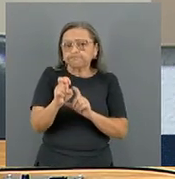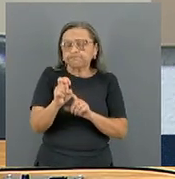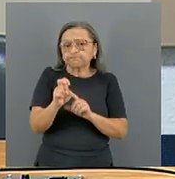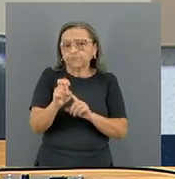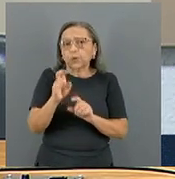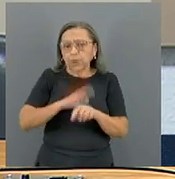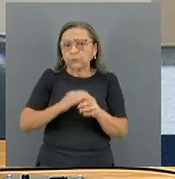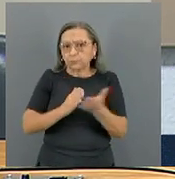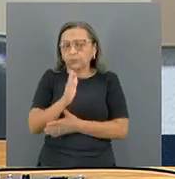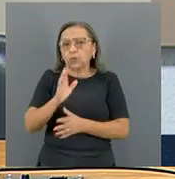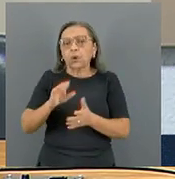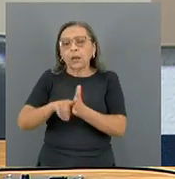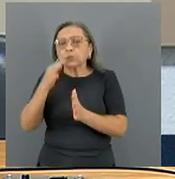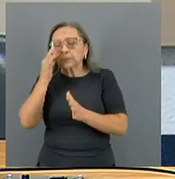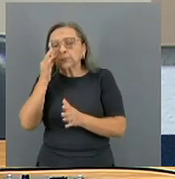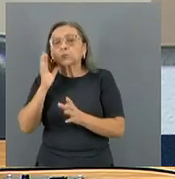custódia,